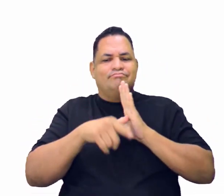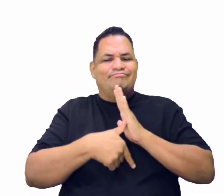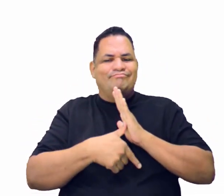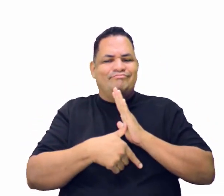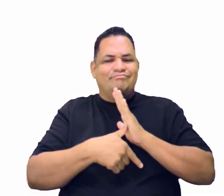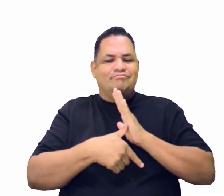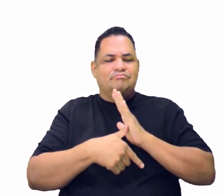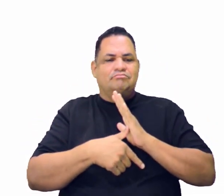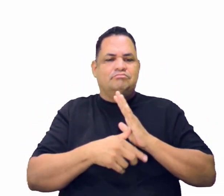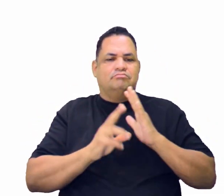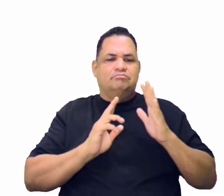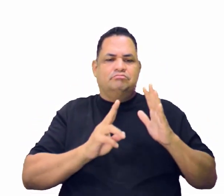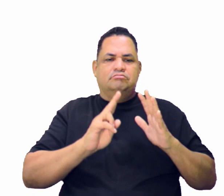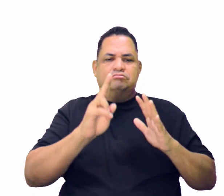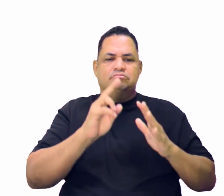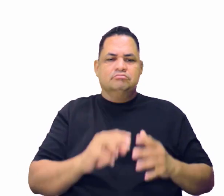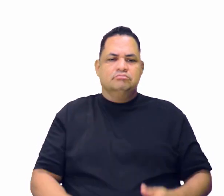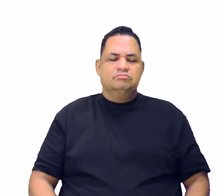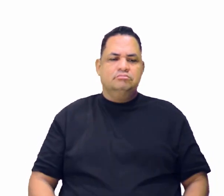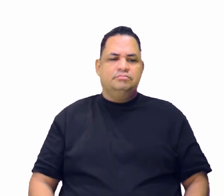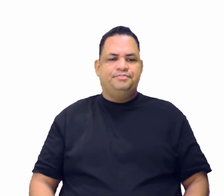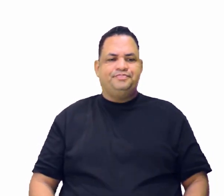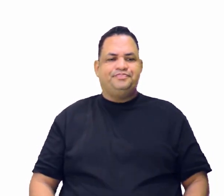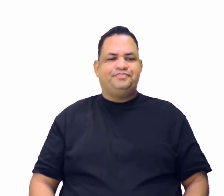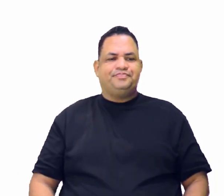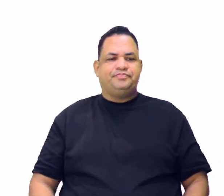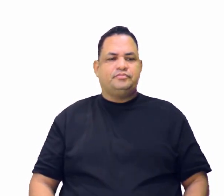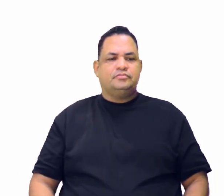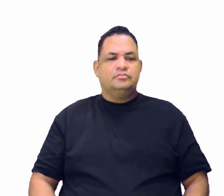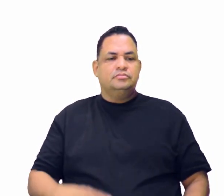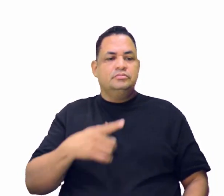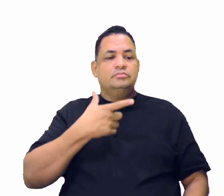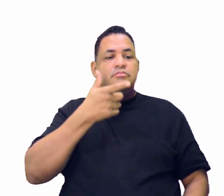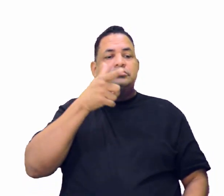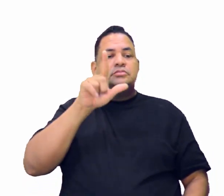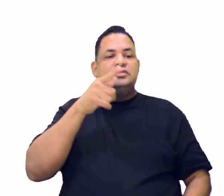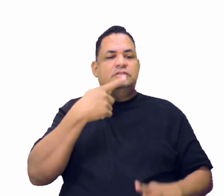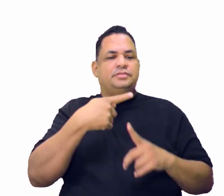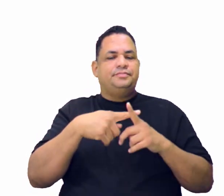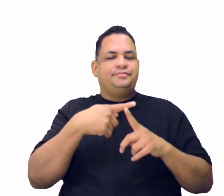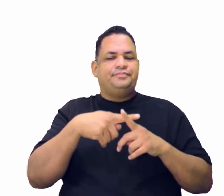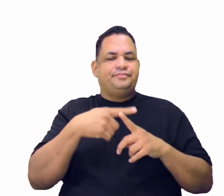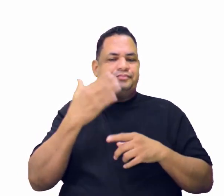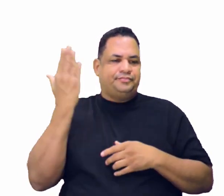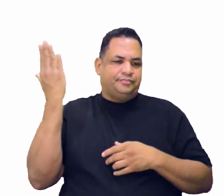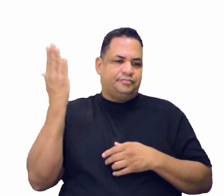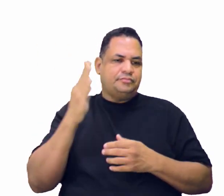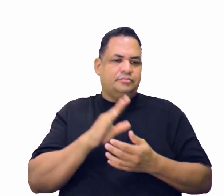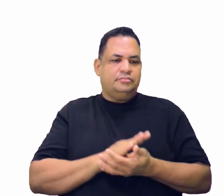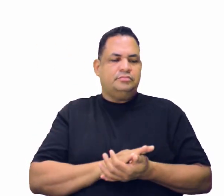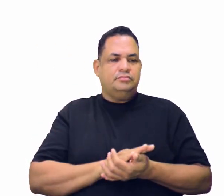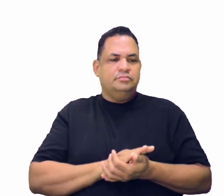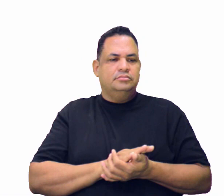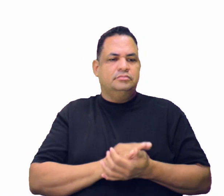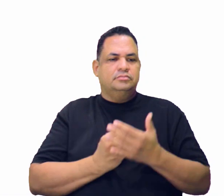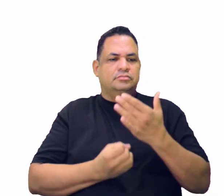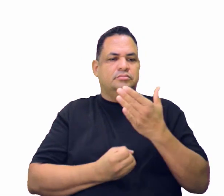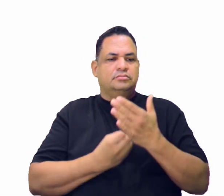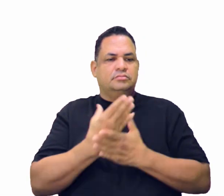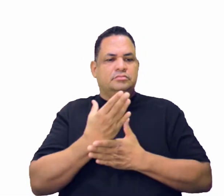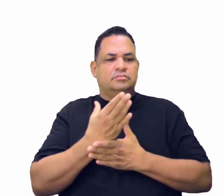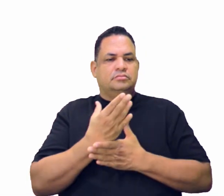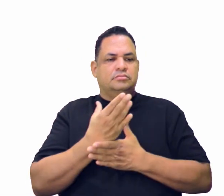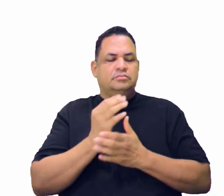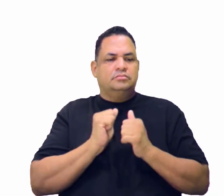se atrasar tanto. Olha só, mais outra aqui, ó. Beleza? Então,